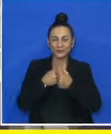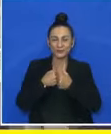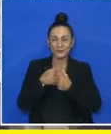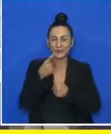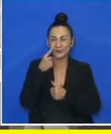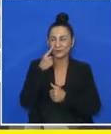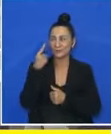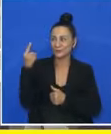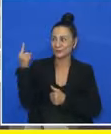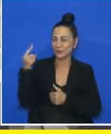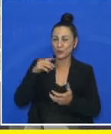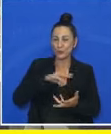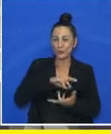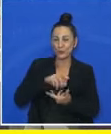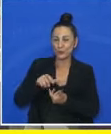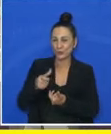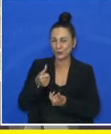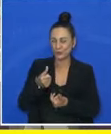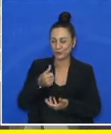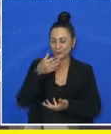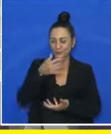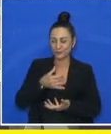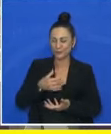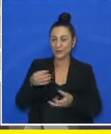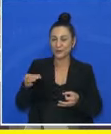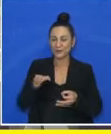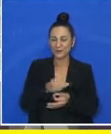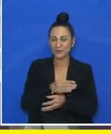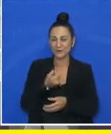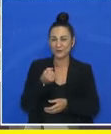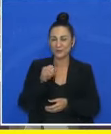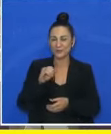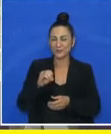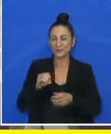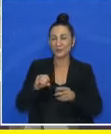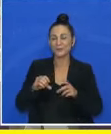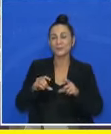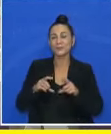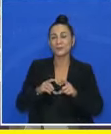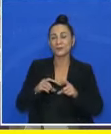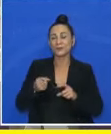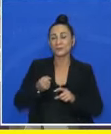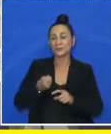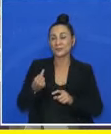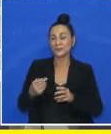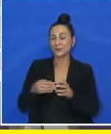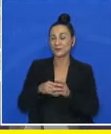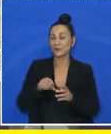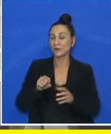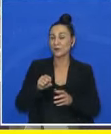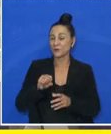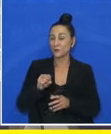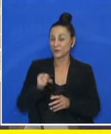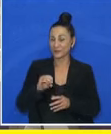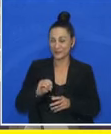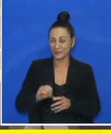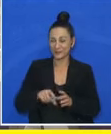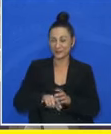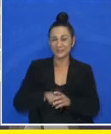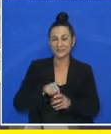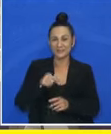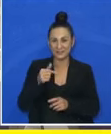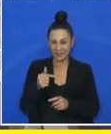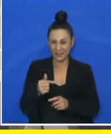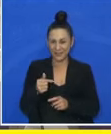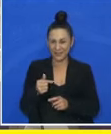o suporte em cima do globo número 6. Preparado com 80 bolas numeradas de 0 a 80. Deste globo, sortearemos